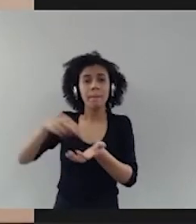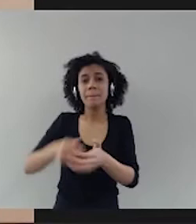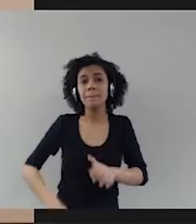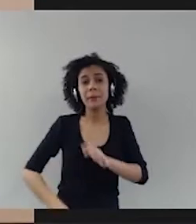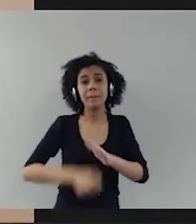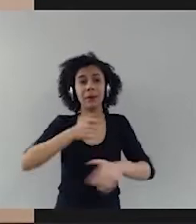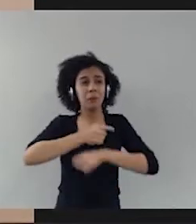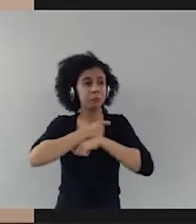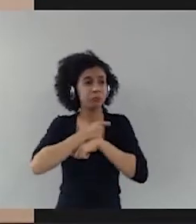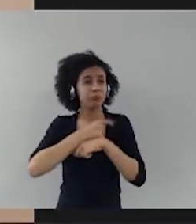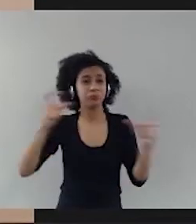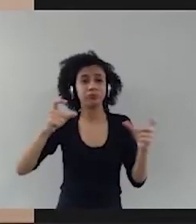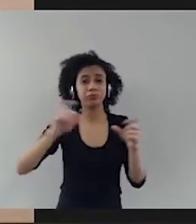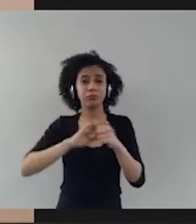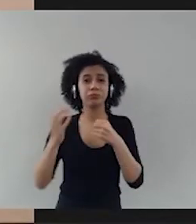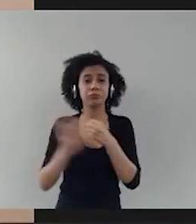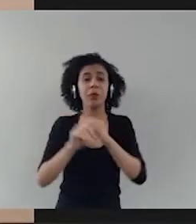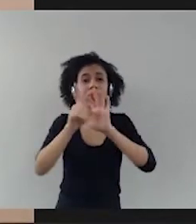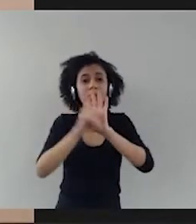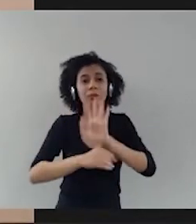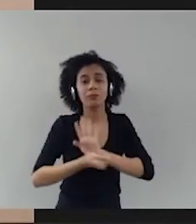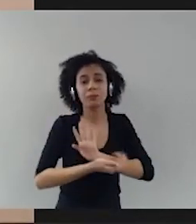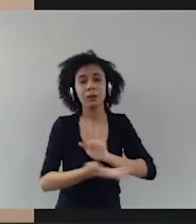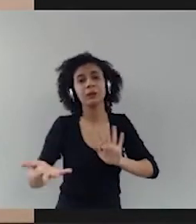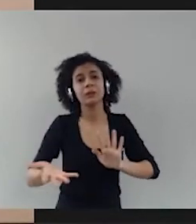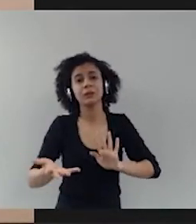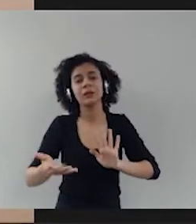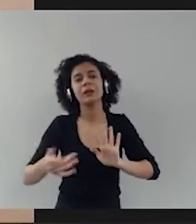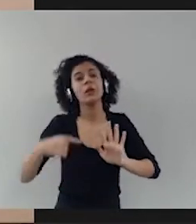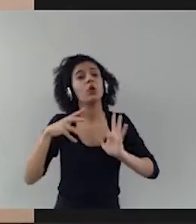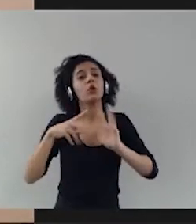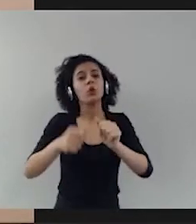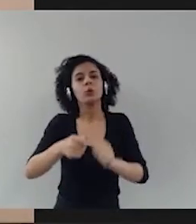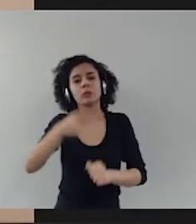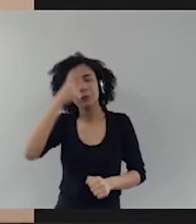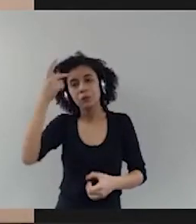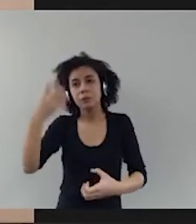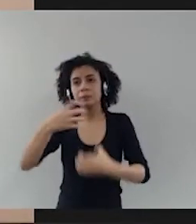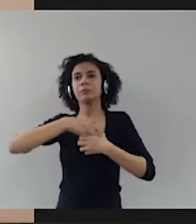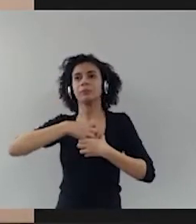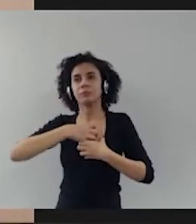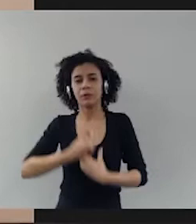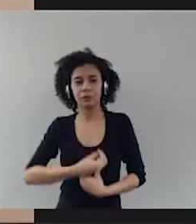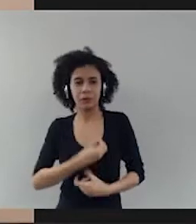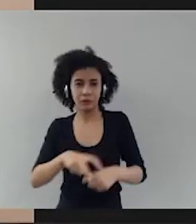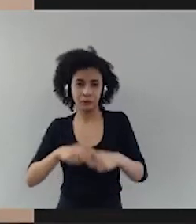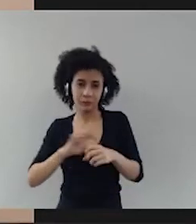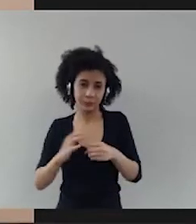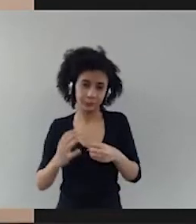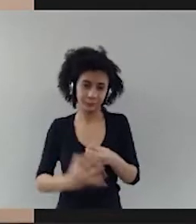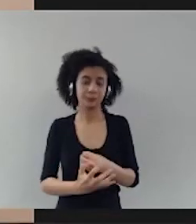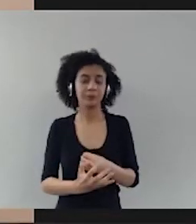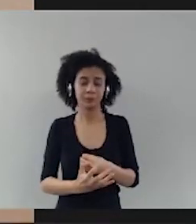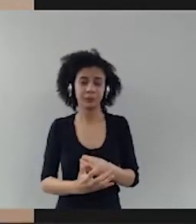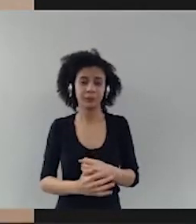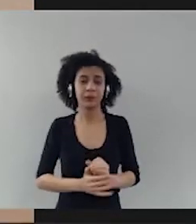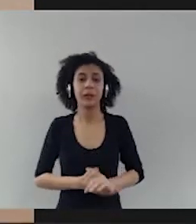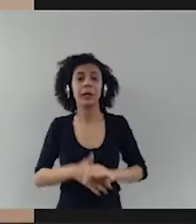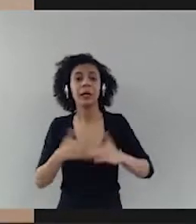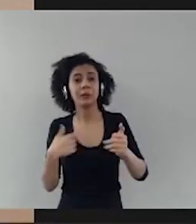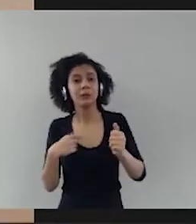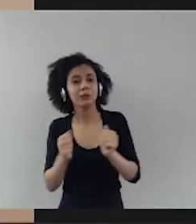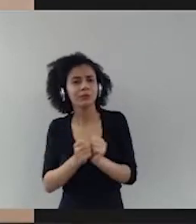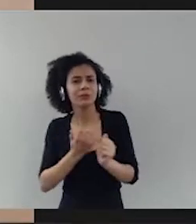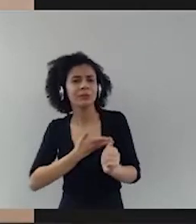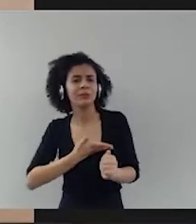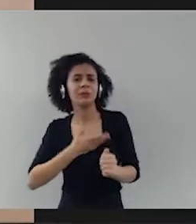nessa pandemia mundial, nessa declaração, interferindo na vida de todos. Então, o que nos ocorre, junto com a minha querida